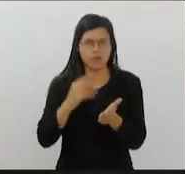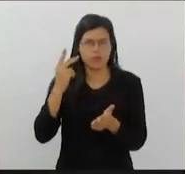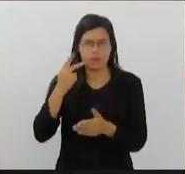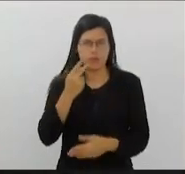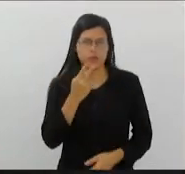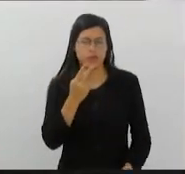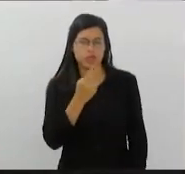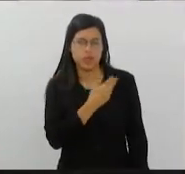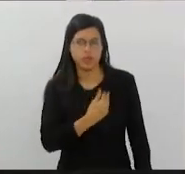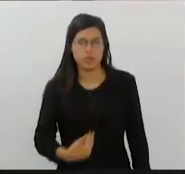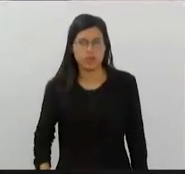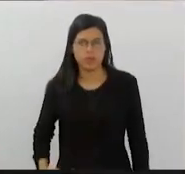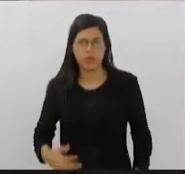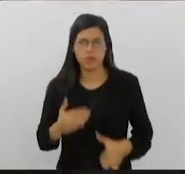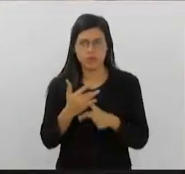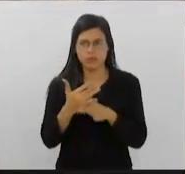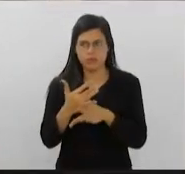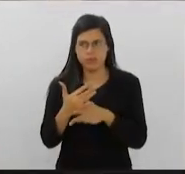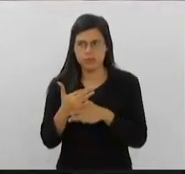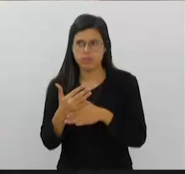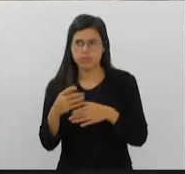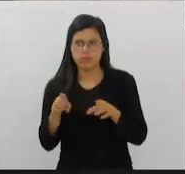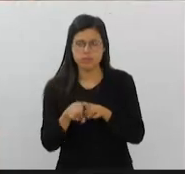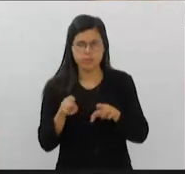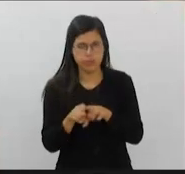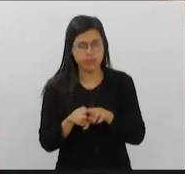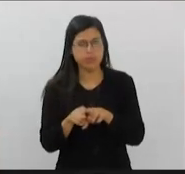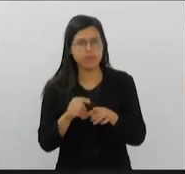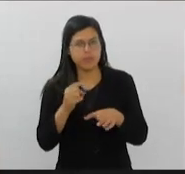que compõem essa região e a capital do estado do Rio de Janeiro.